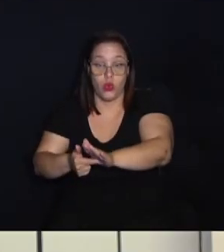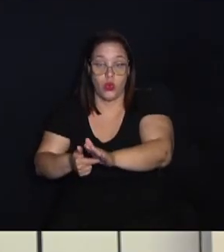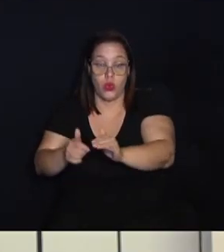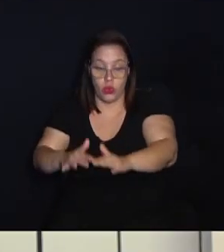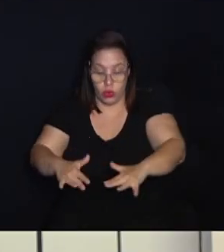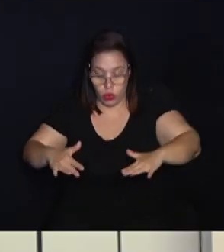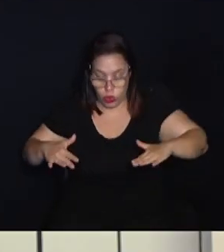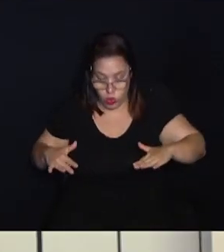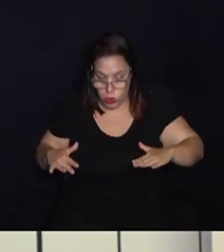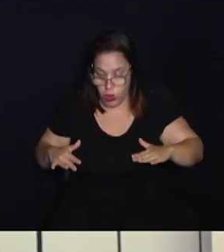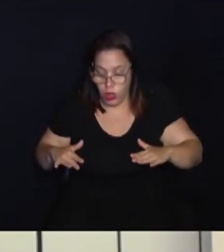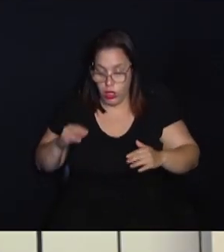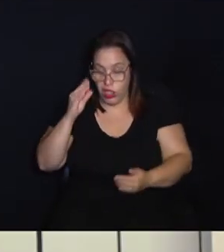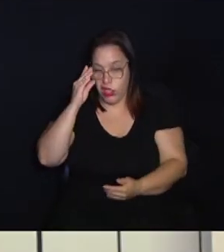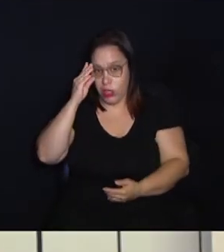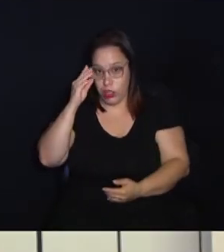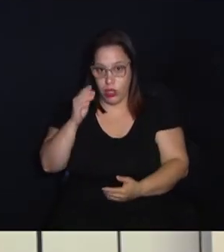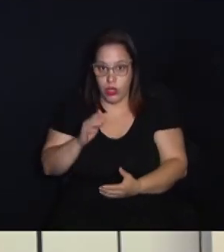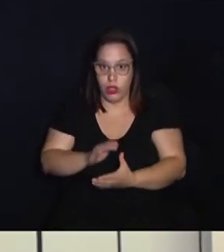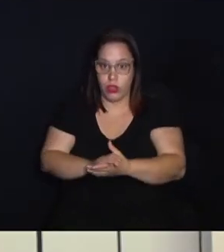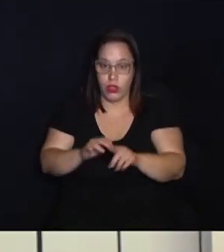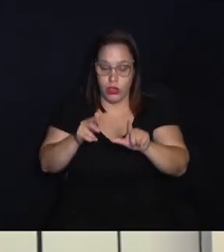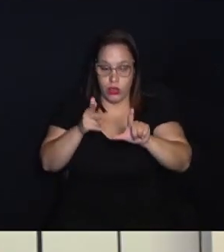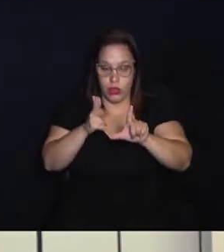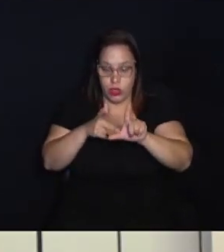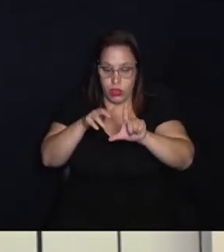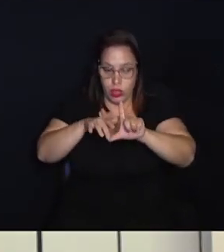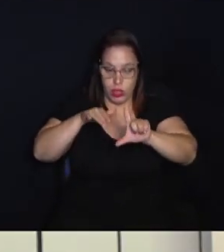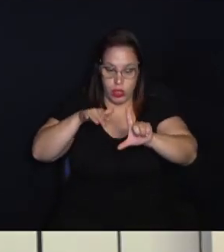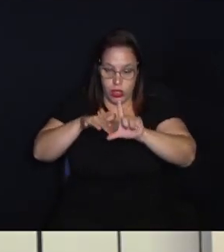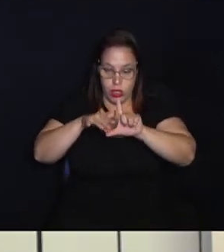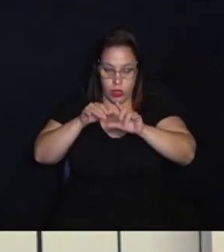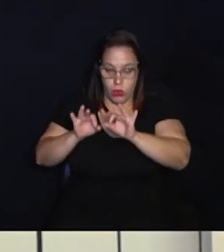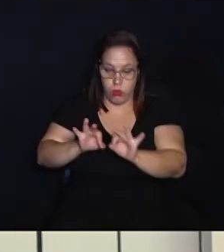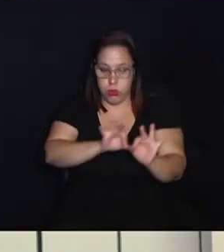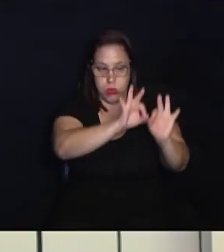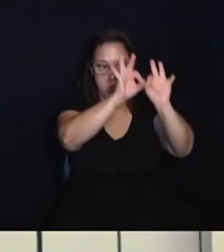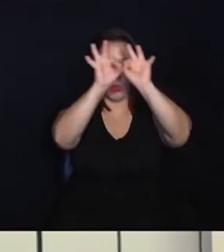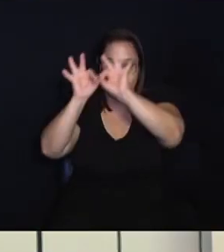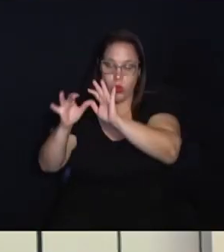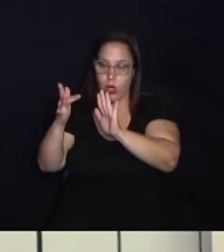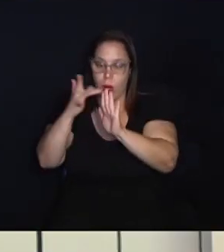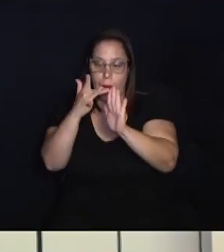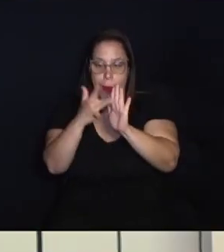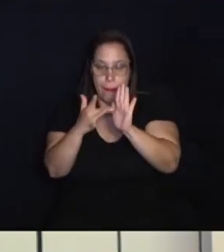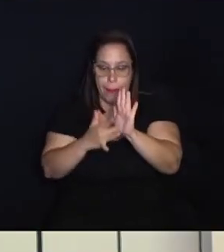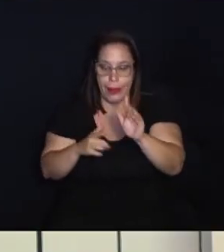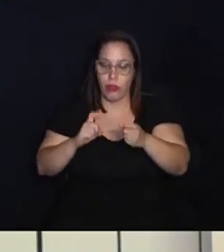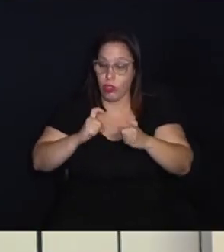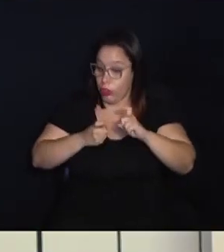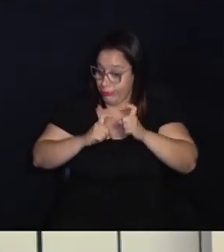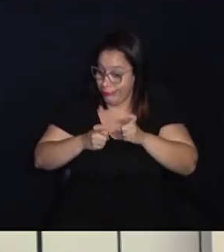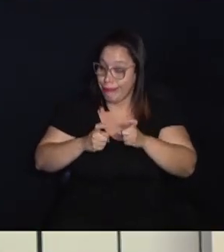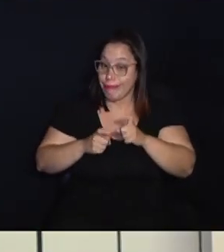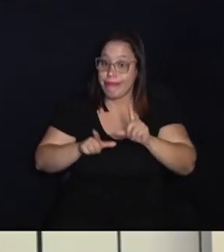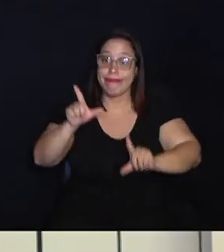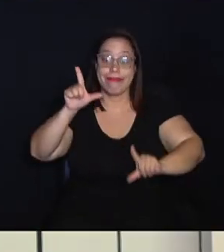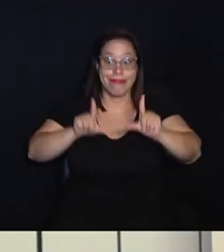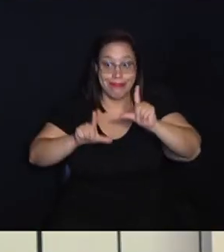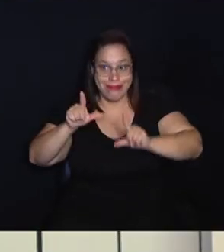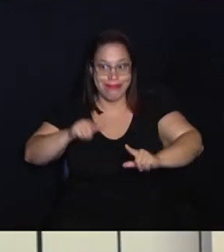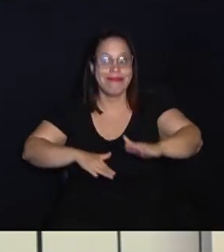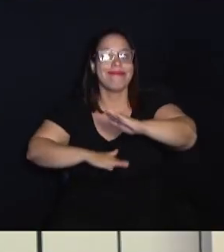o plenarinho, tem a questão do QR Code para a população poder acompanhar a pauta das reuniões. A TV Câmara Campinas,